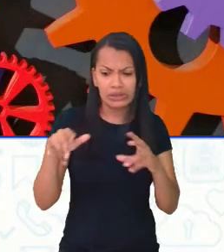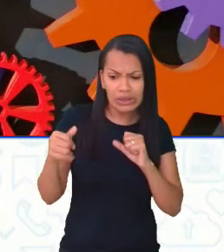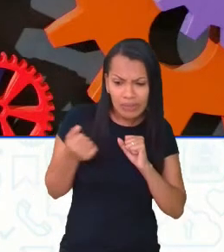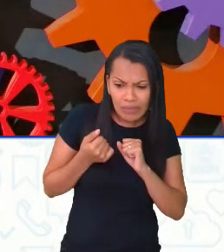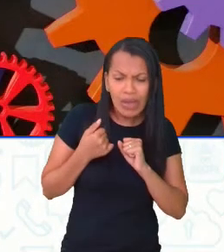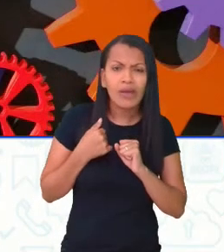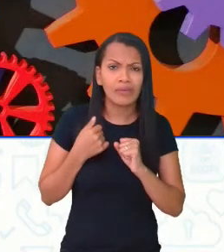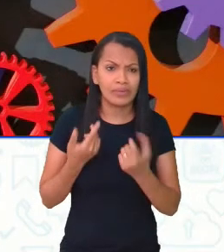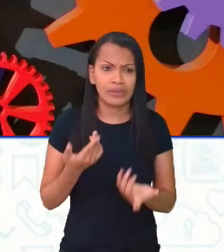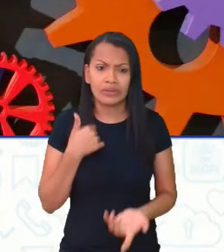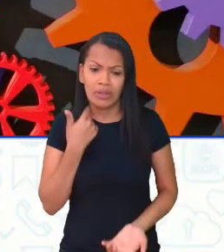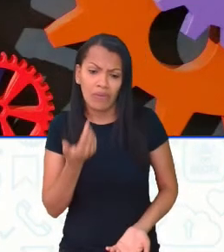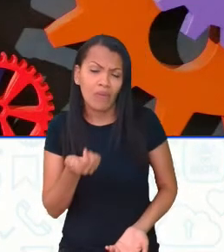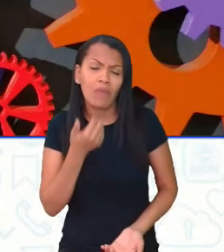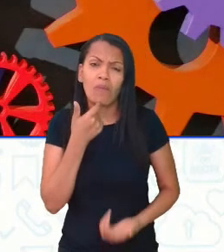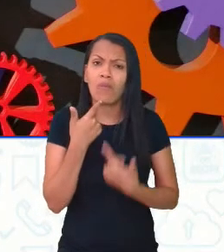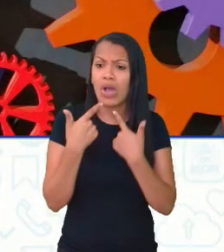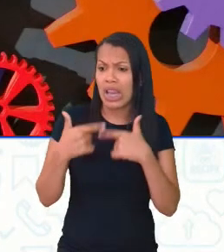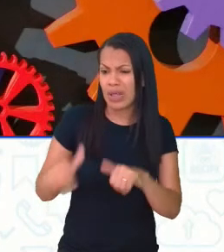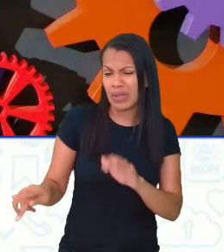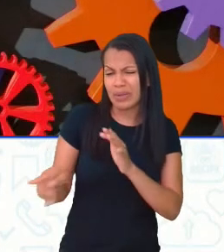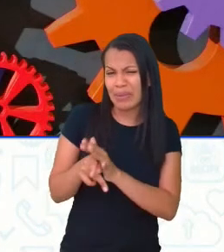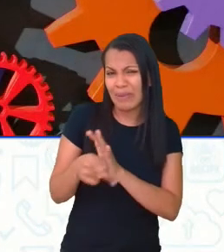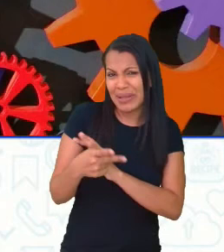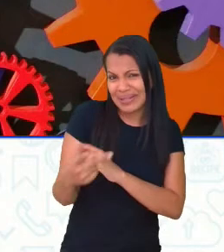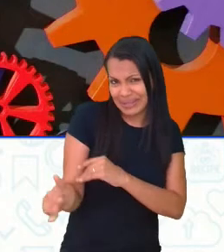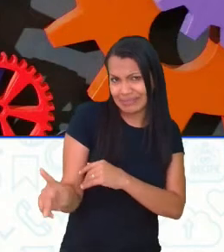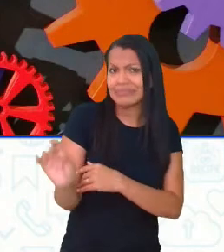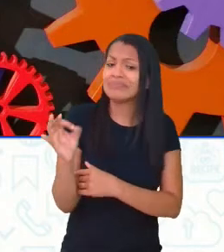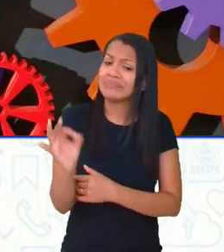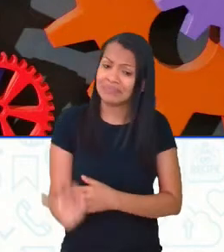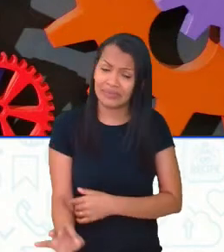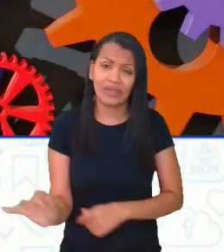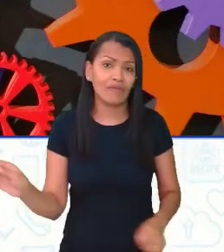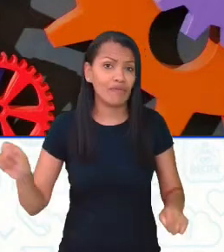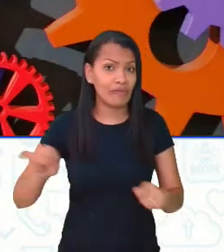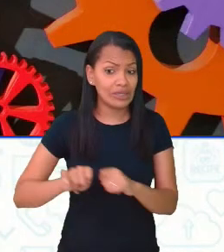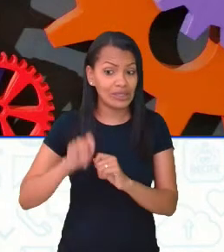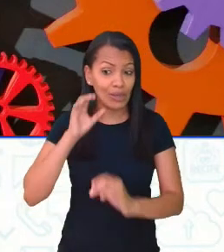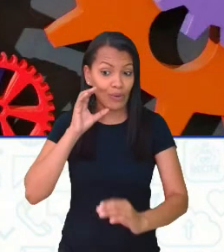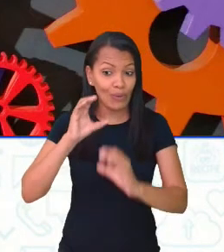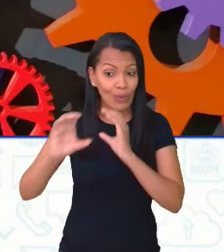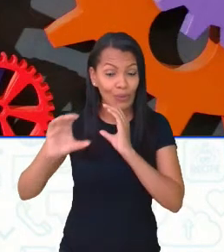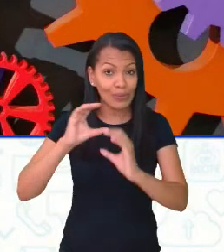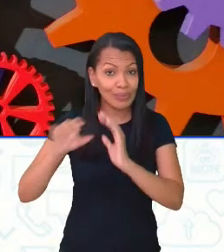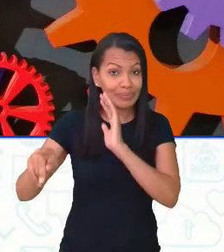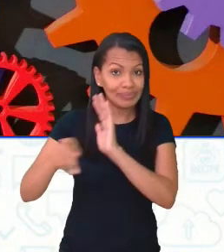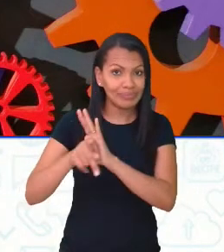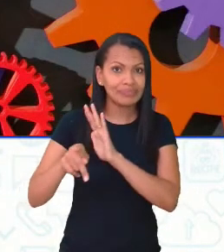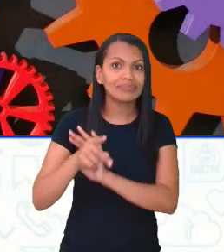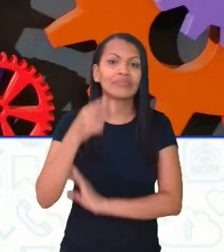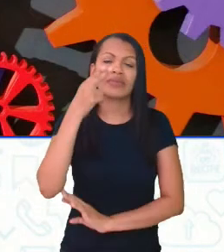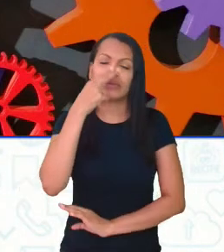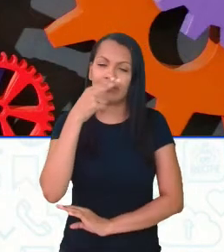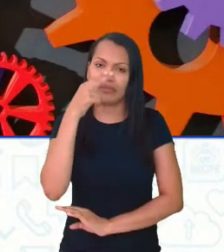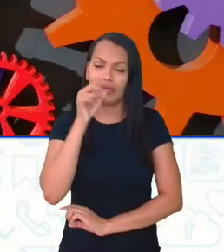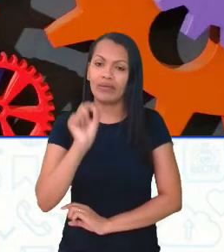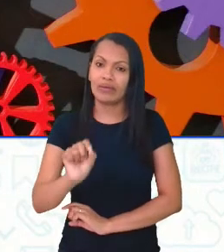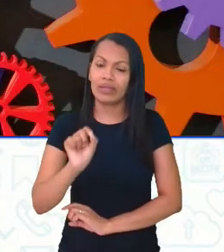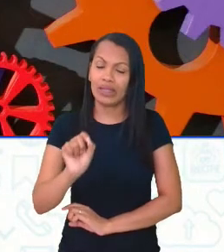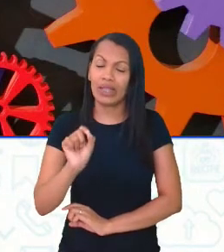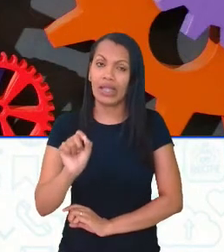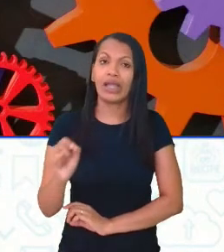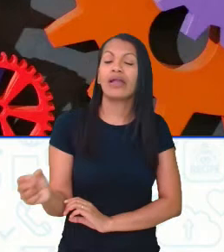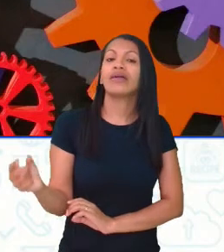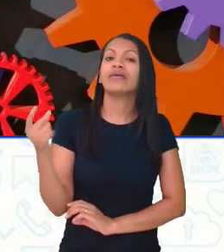se por meio de uma língua, é uma linguagem só deles, né? Mas com certeza eles devem fazer essa comunicação. Ao mesmo tempo em que a crônica de